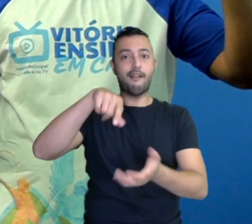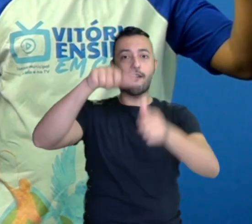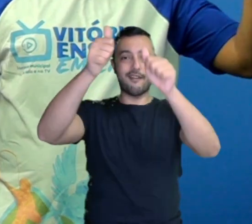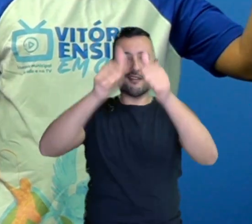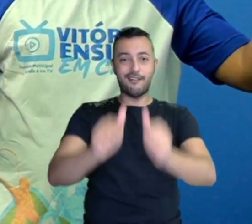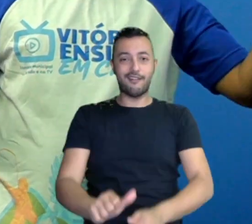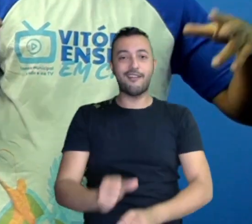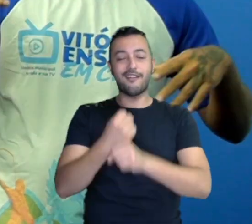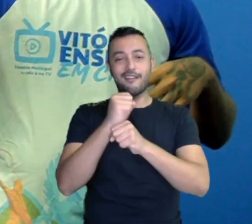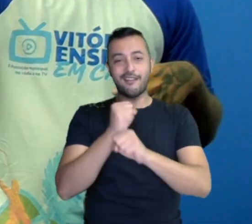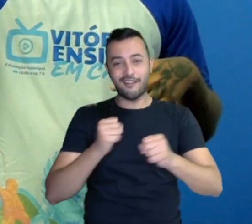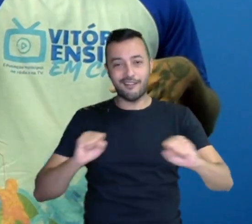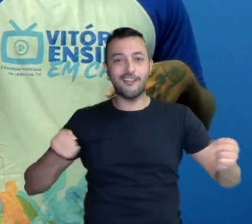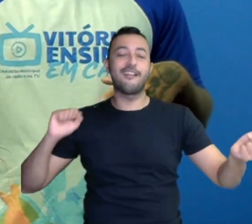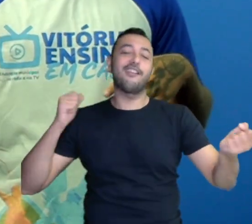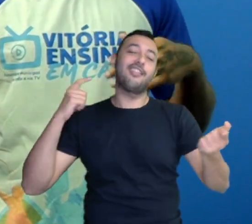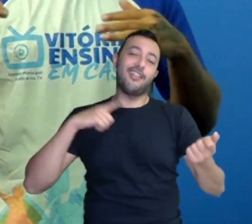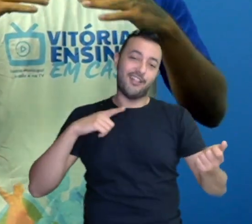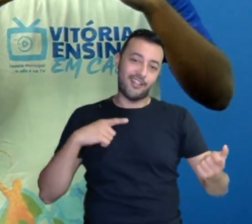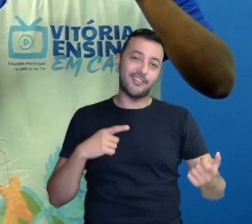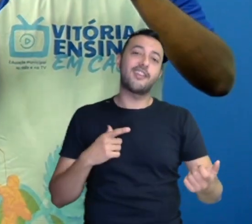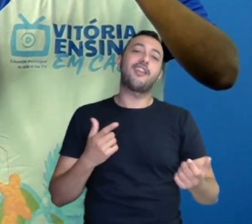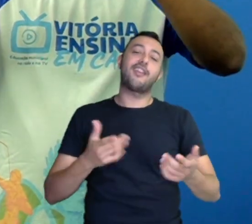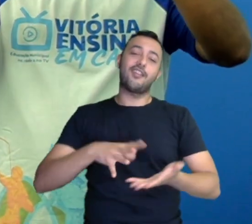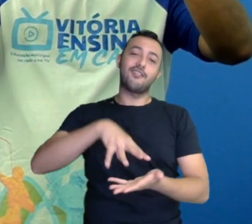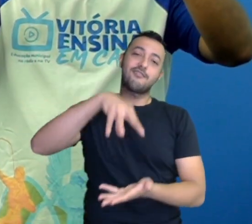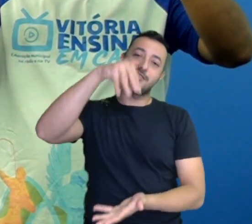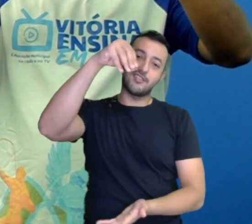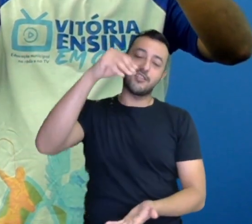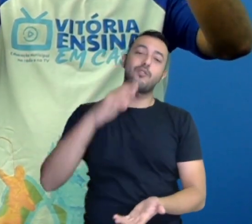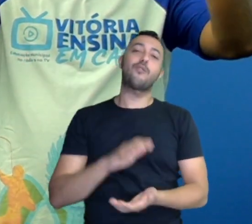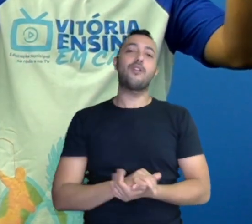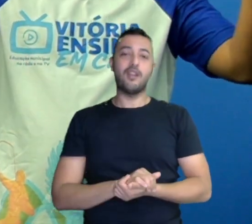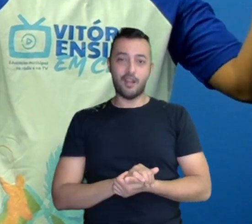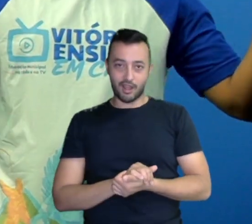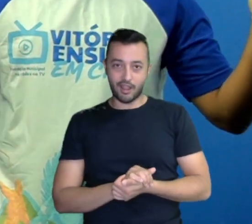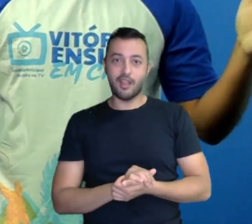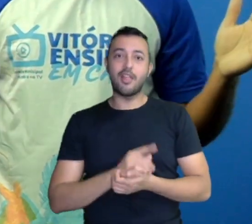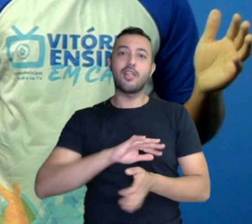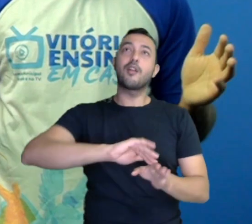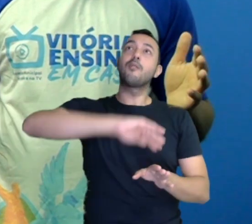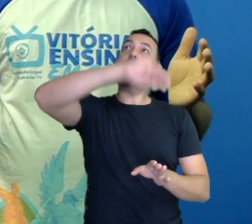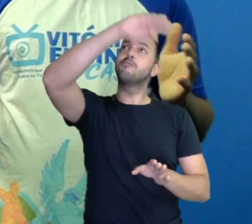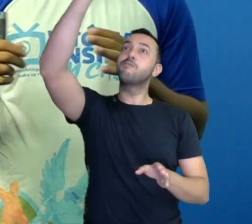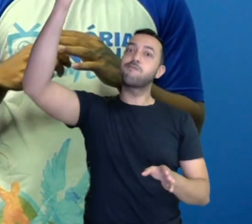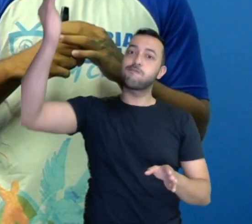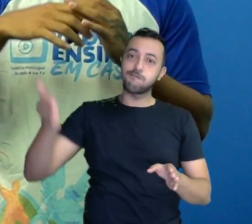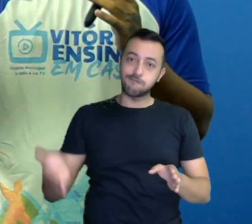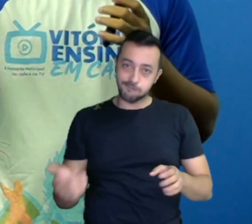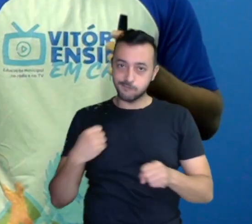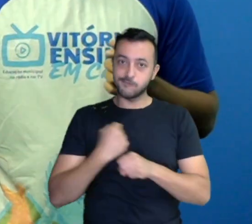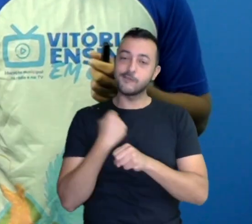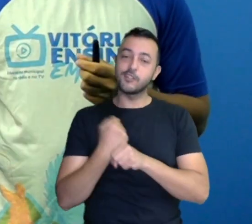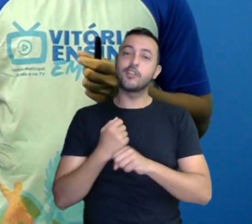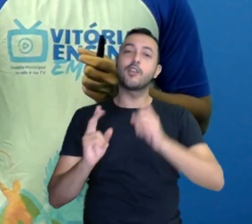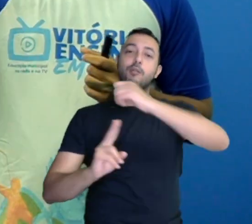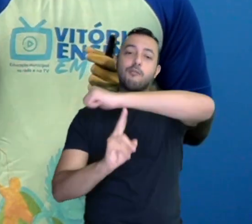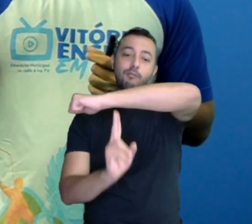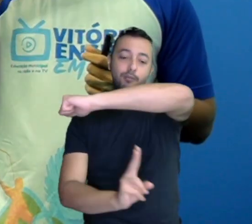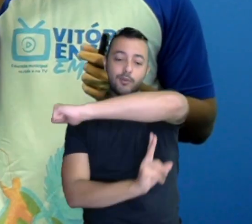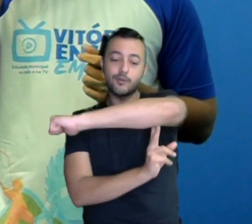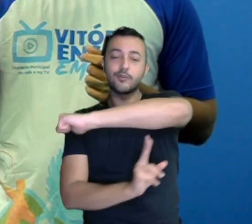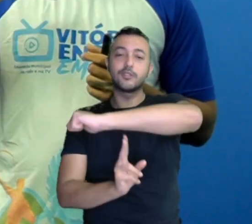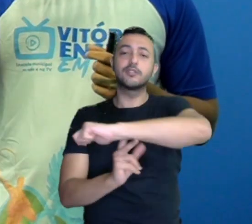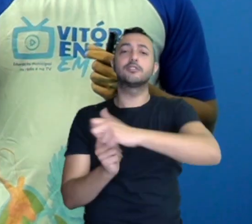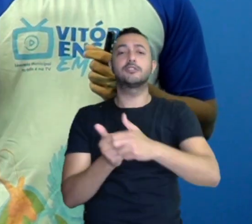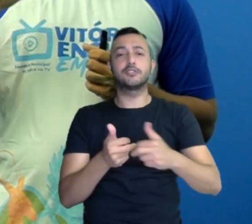monumentos, como os zigurates, como as pirâmides, como os portais que eram construídos, né? As pontes. Então,